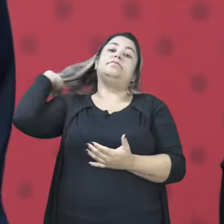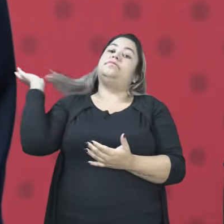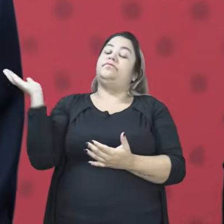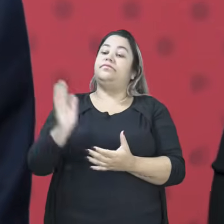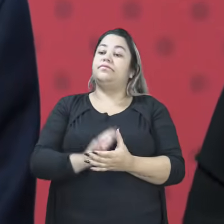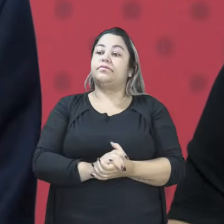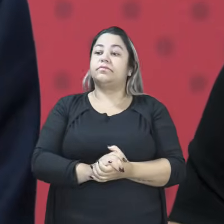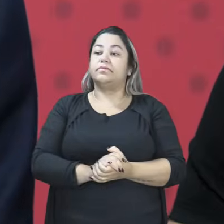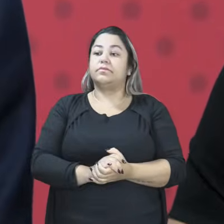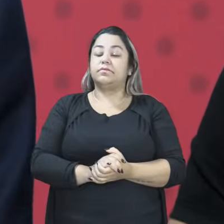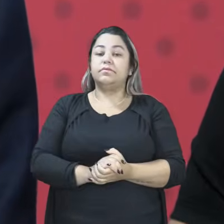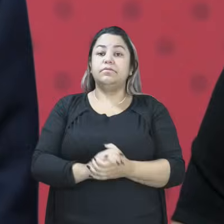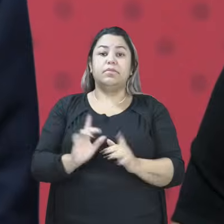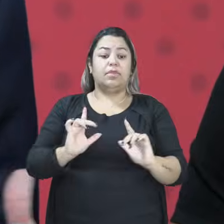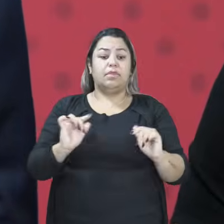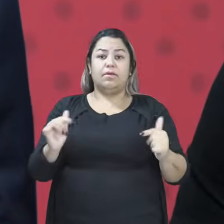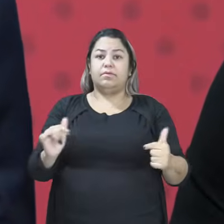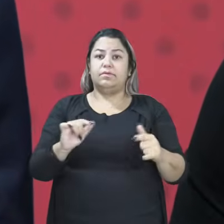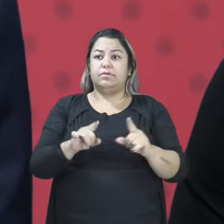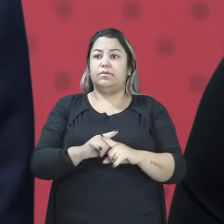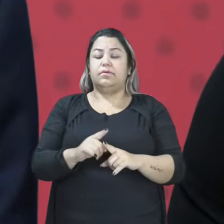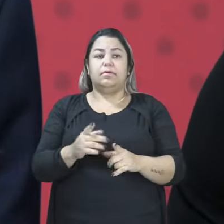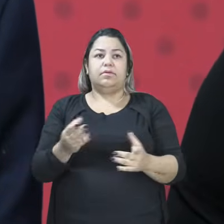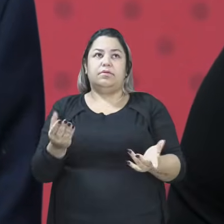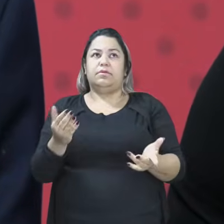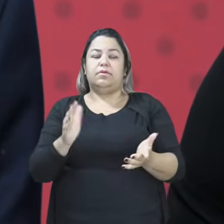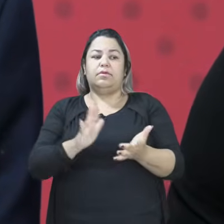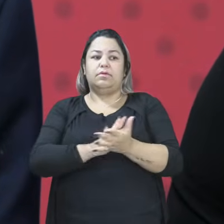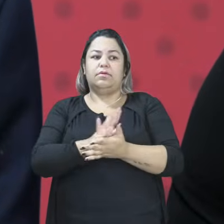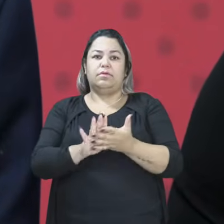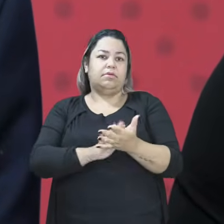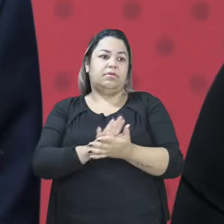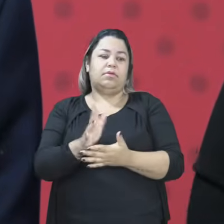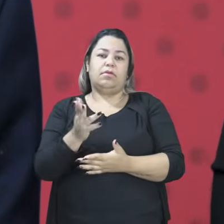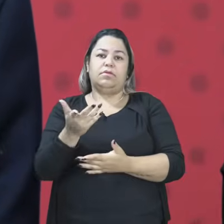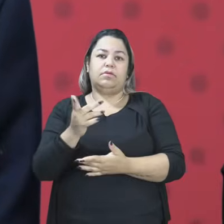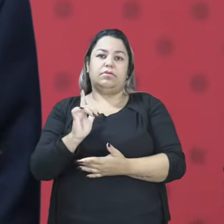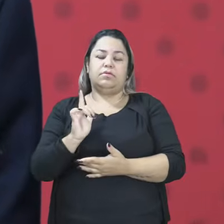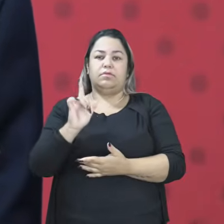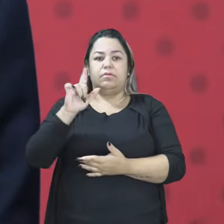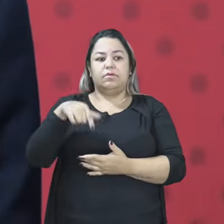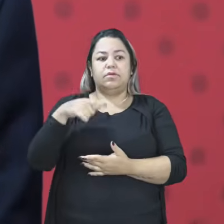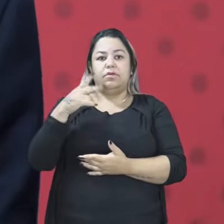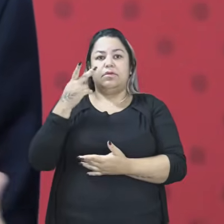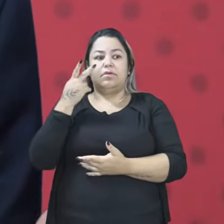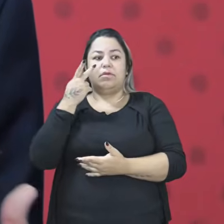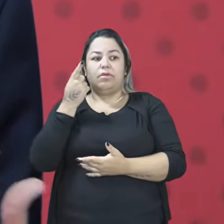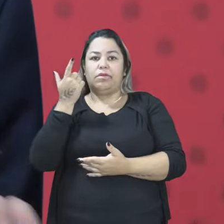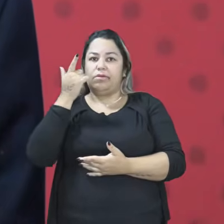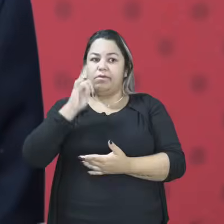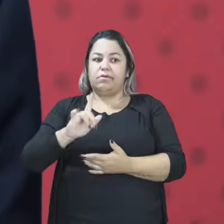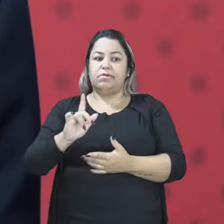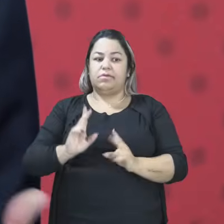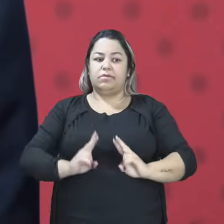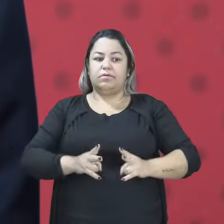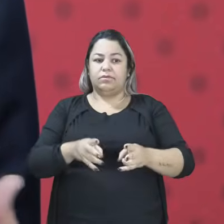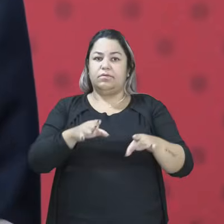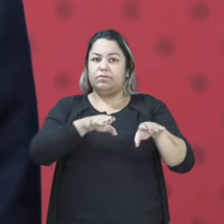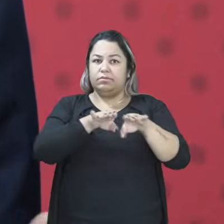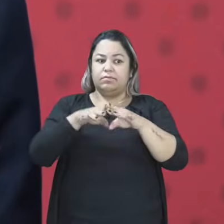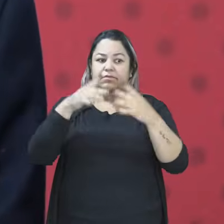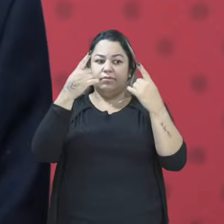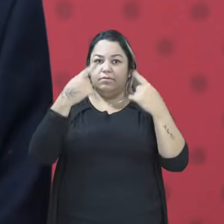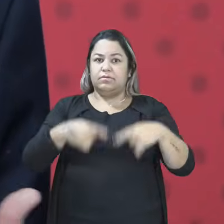não houve nenhuma anomalia em relação a outros momentos. Sempre na disputa política